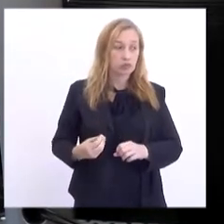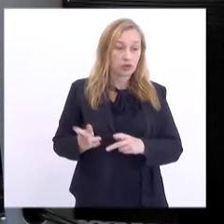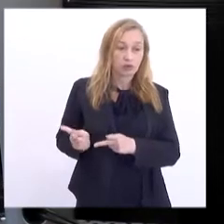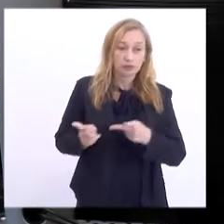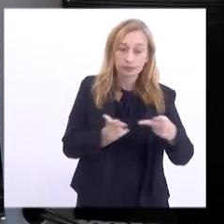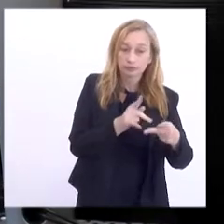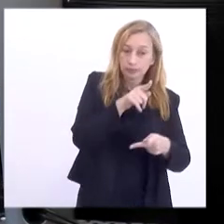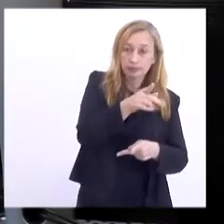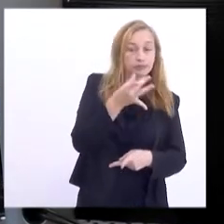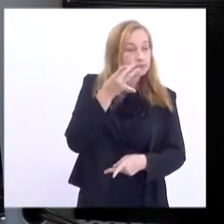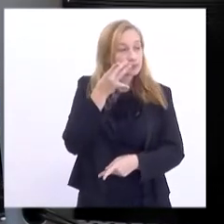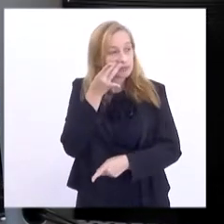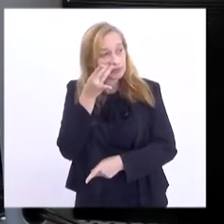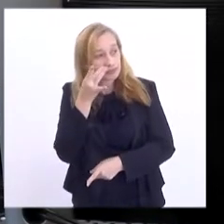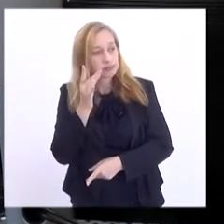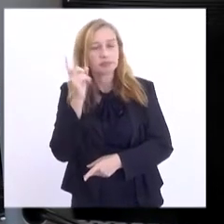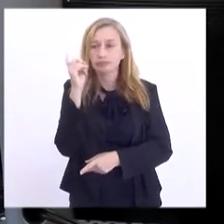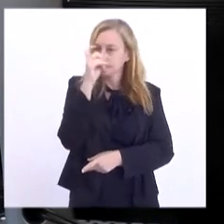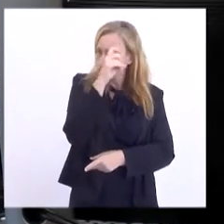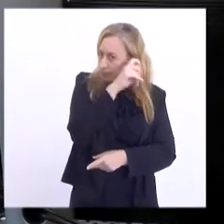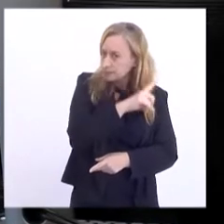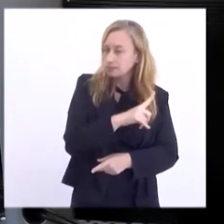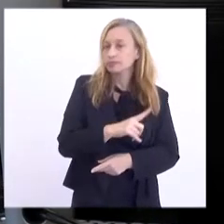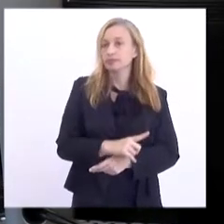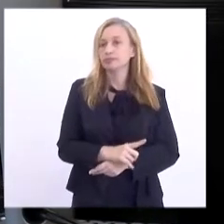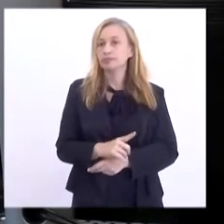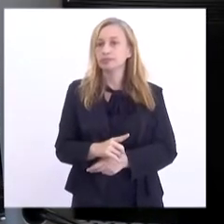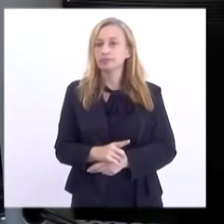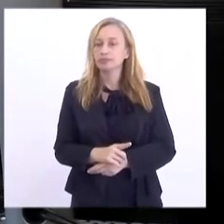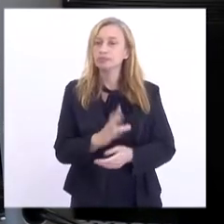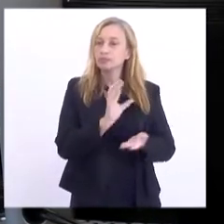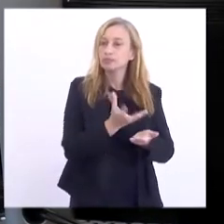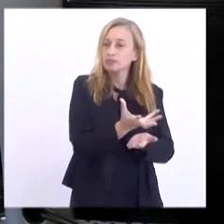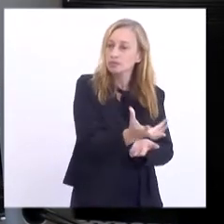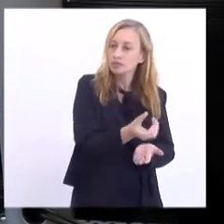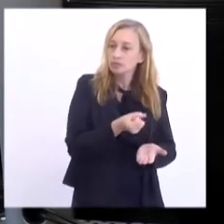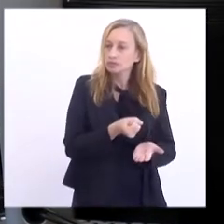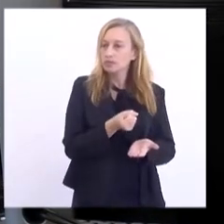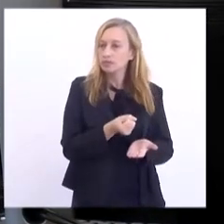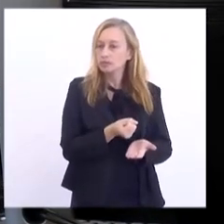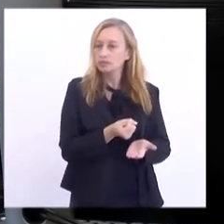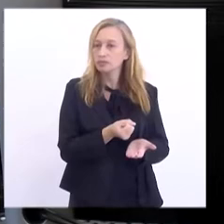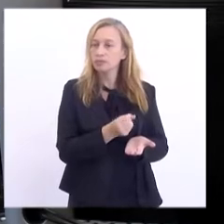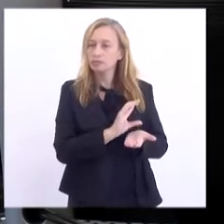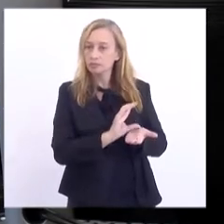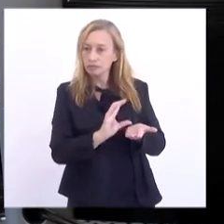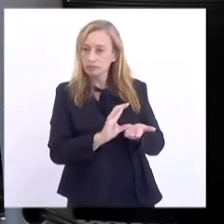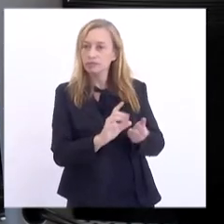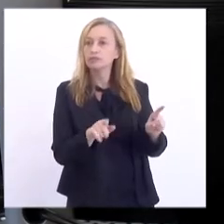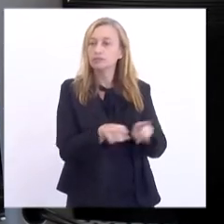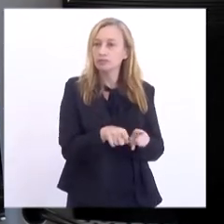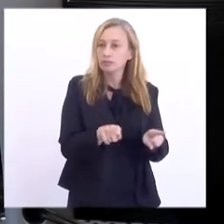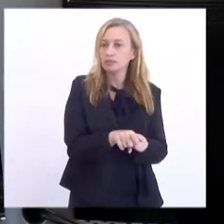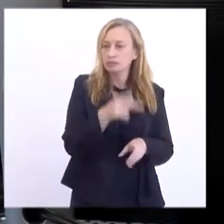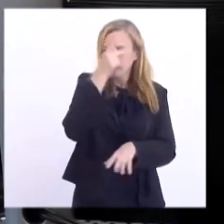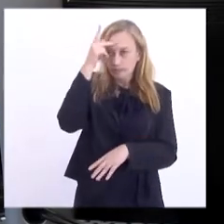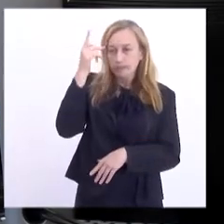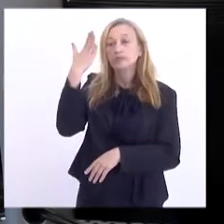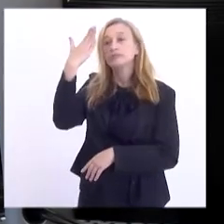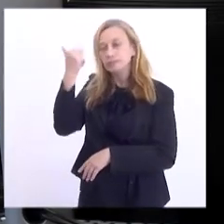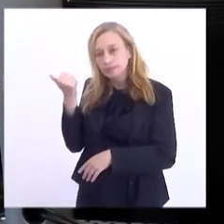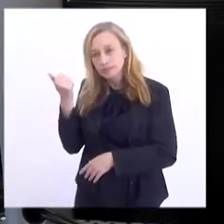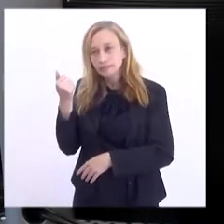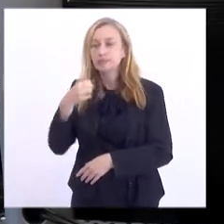pessoalmente a dificuldade seja para o recebimento desse programa seja até para pessoa